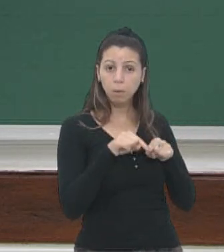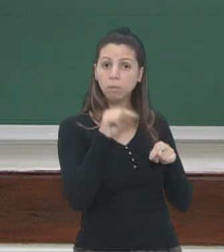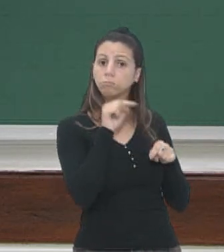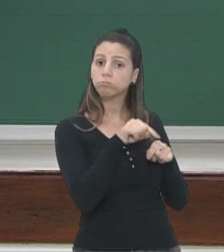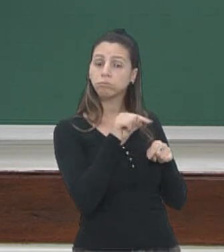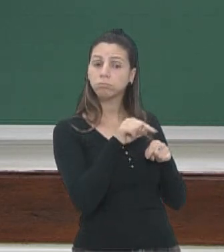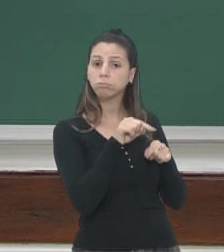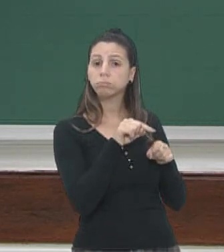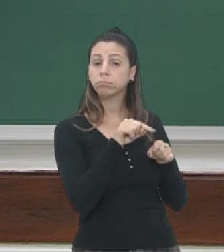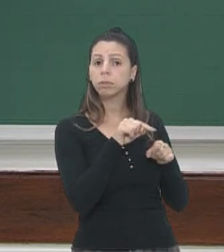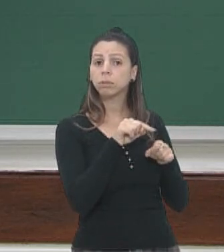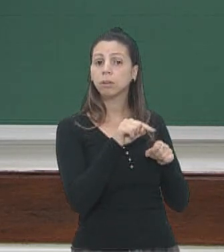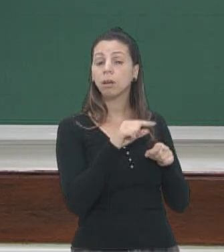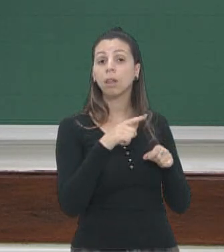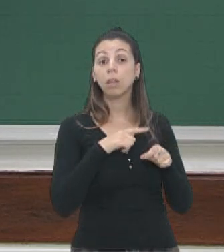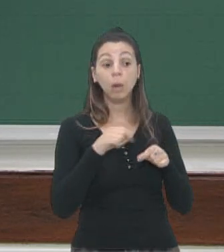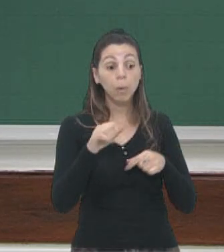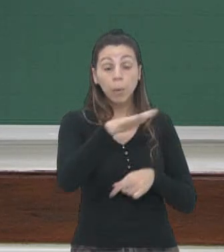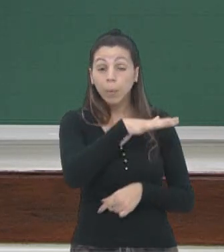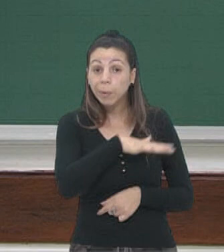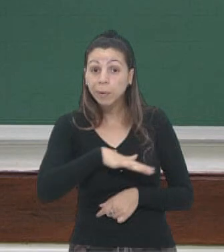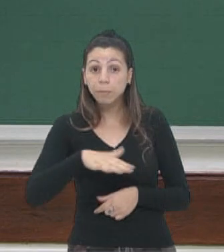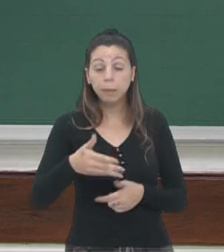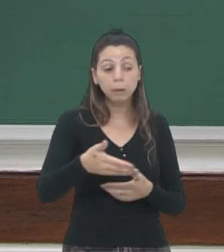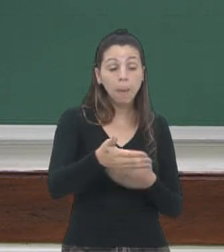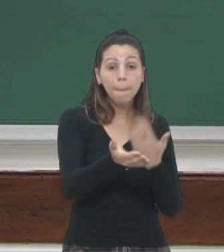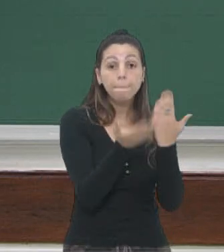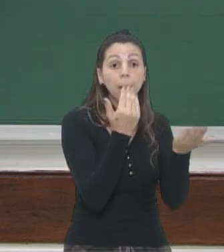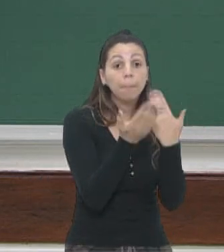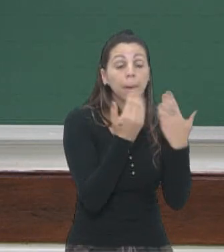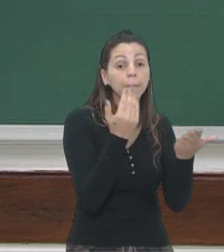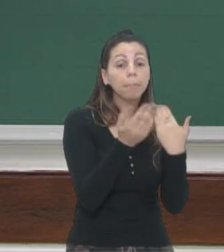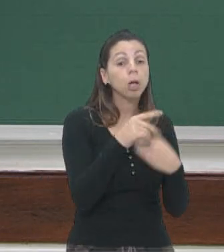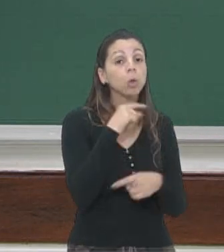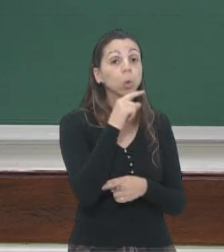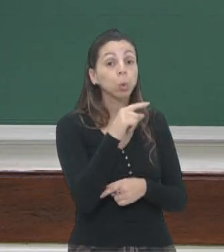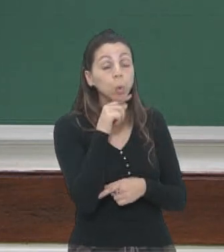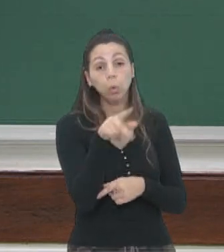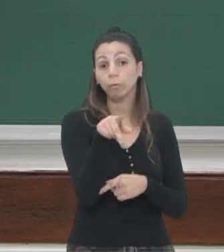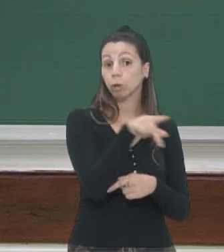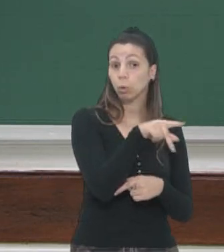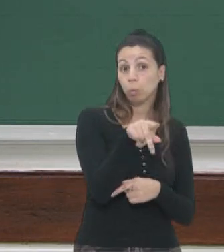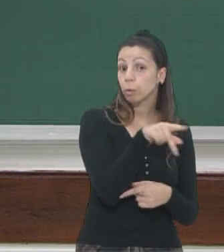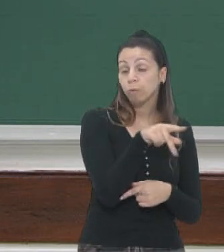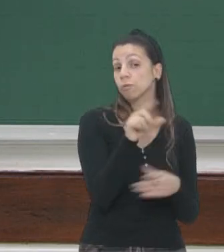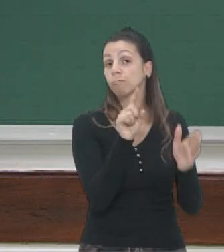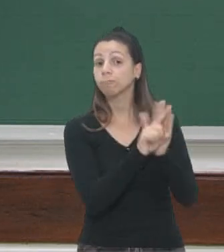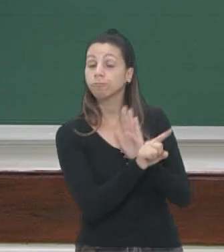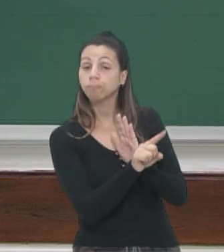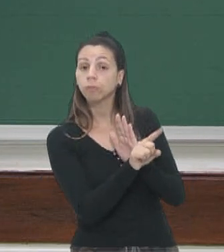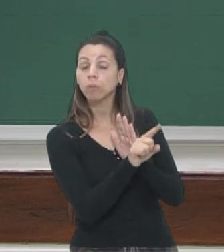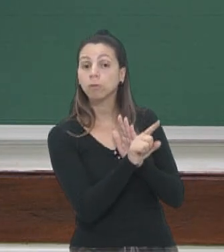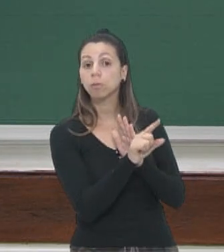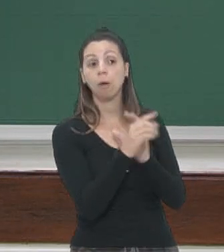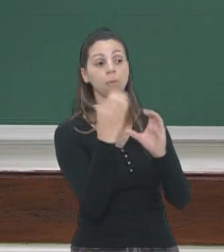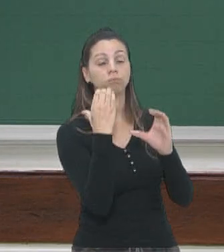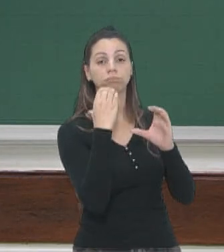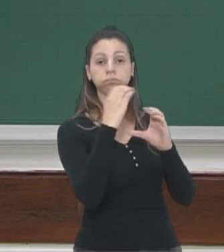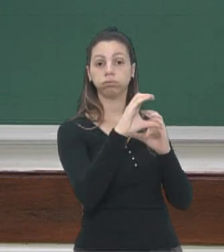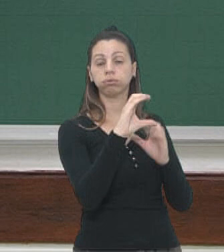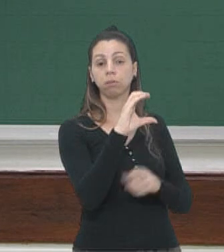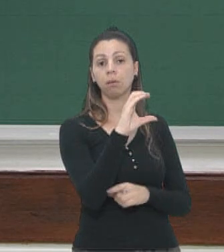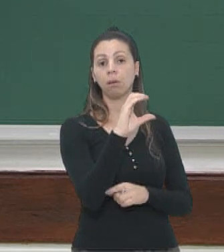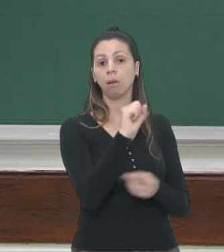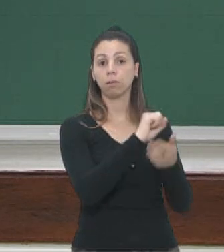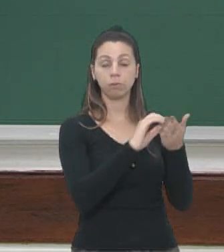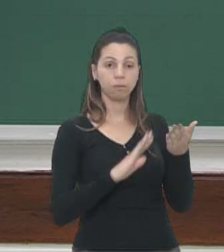Google Classroom é o seu espaço de interação com o seu professor ou sua professora. É lá que você vai postar as atividades, é lá que